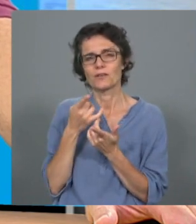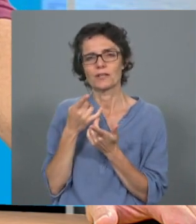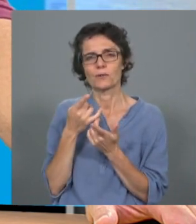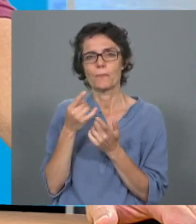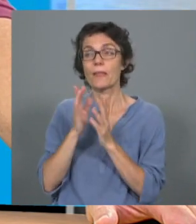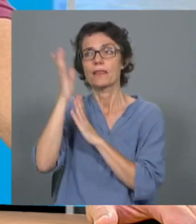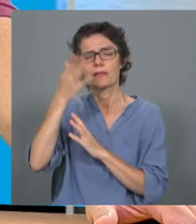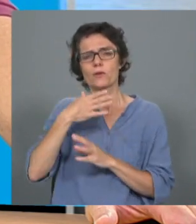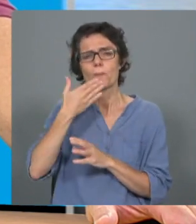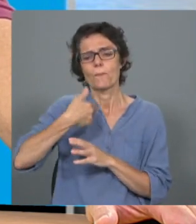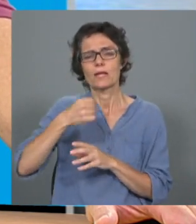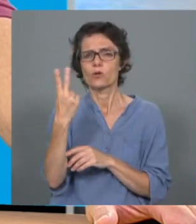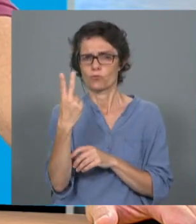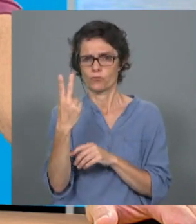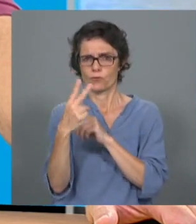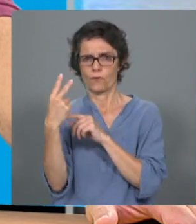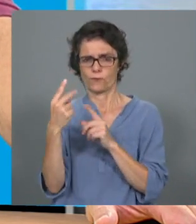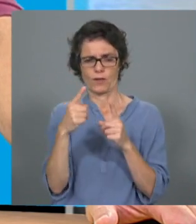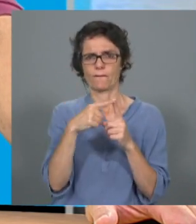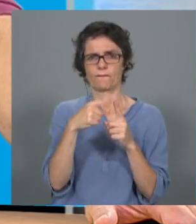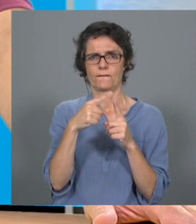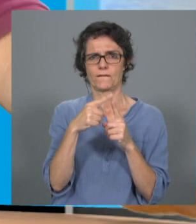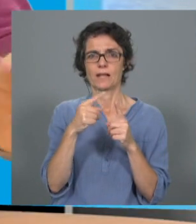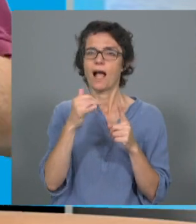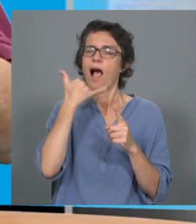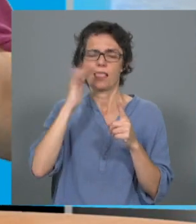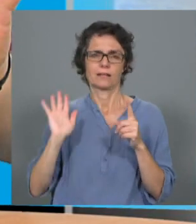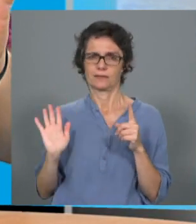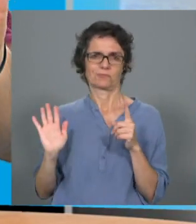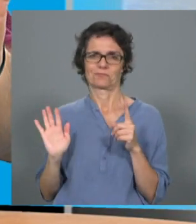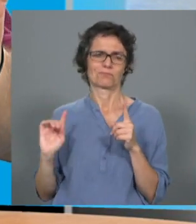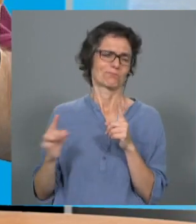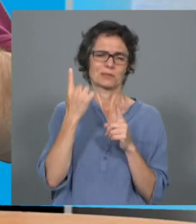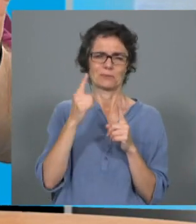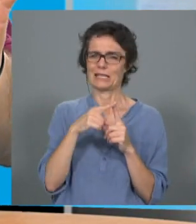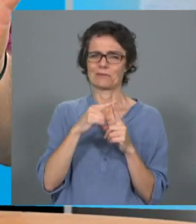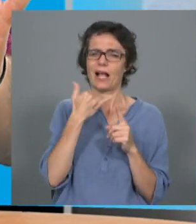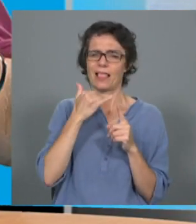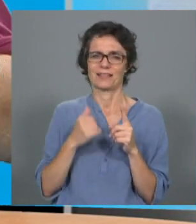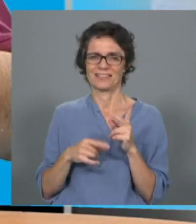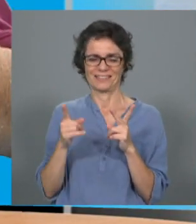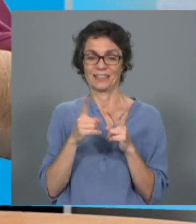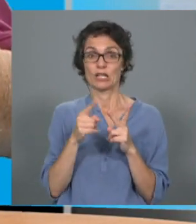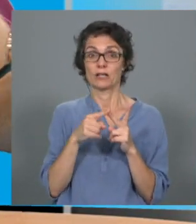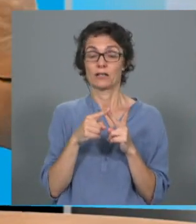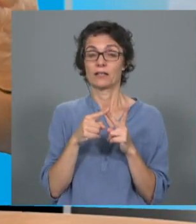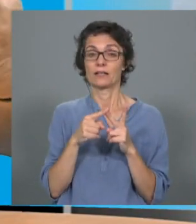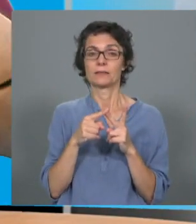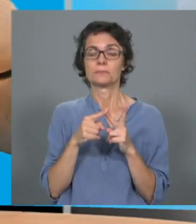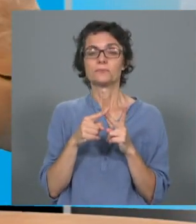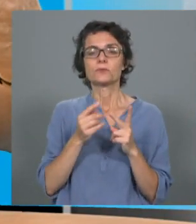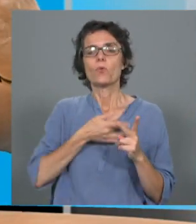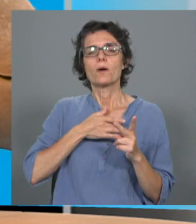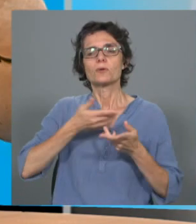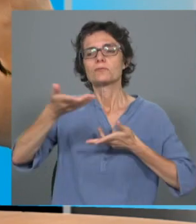coisas. Mais nada. Primeiro, que a gente tenha alegria. Essa é a primeira coisa. E a segunda, que a gente se ame uns aos outros, que